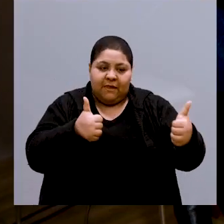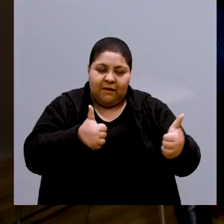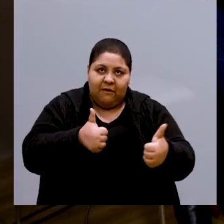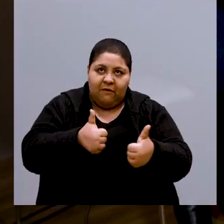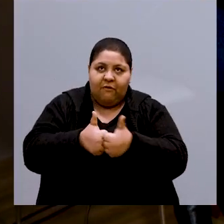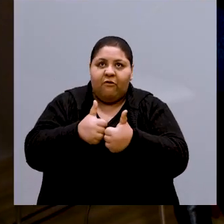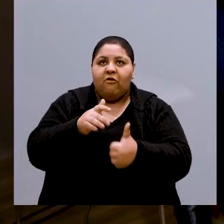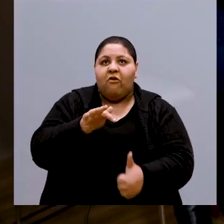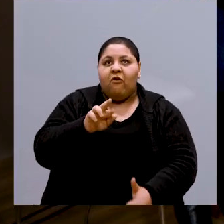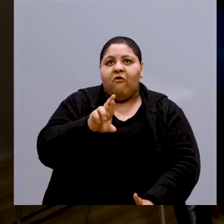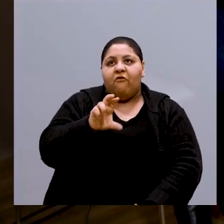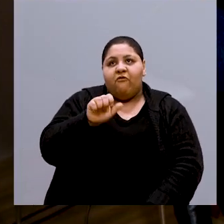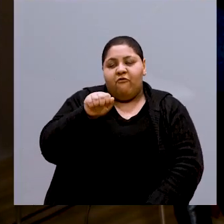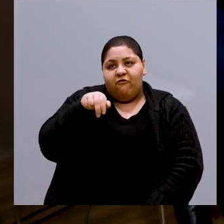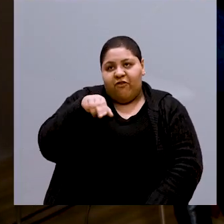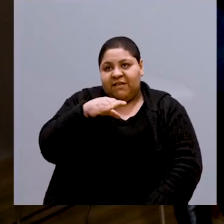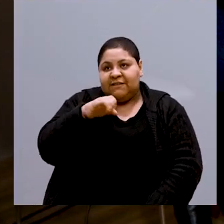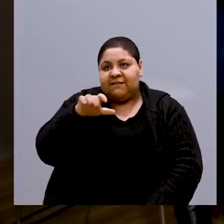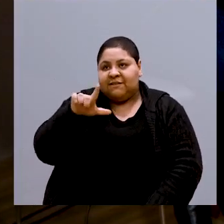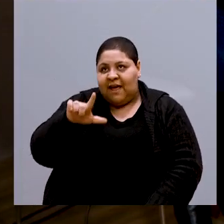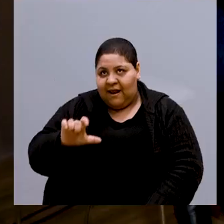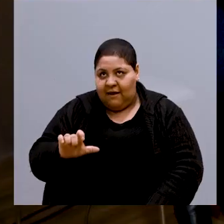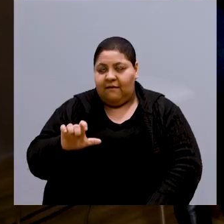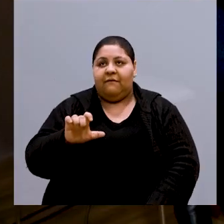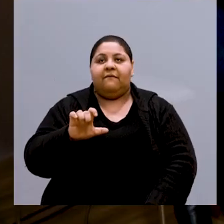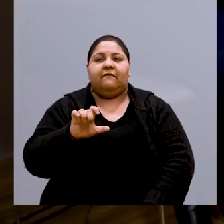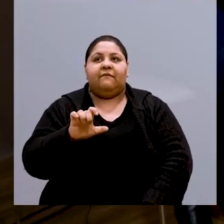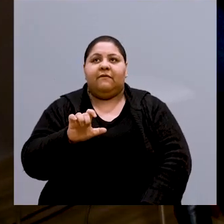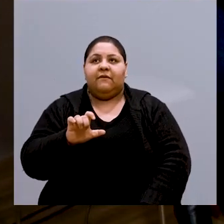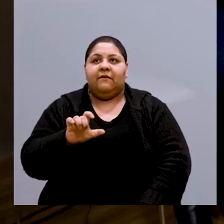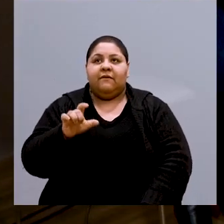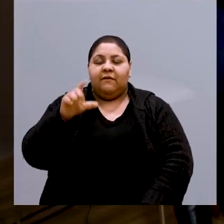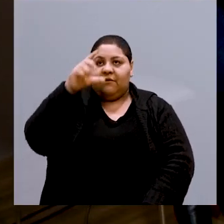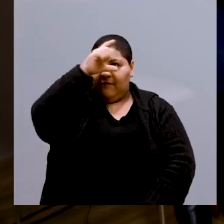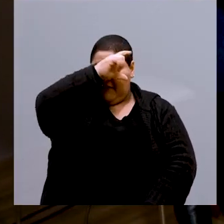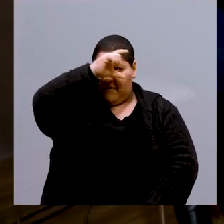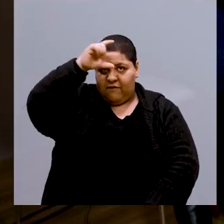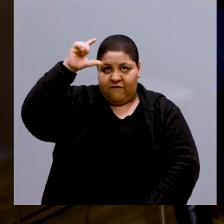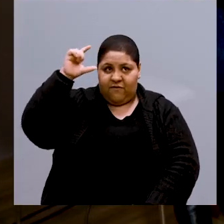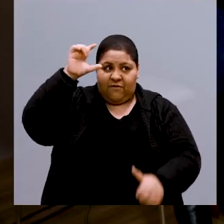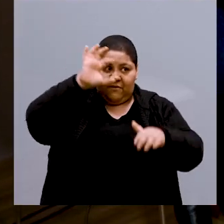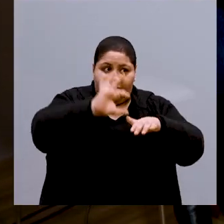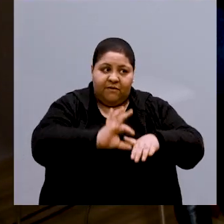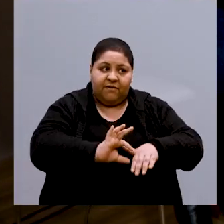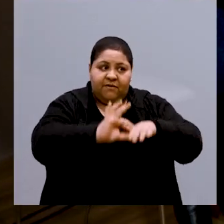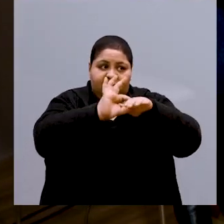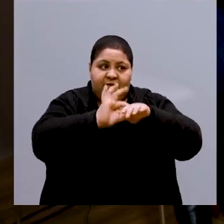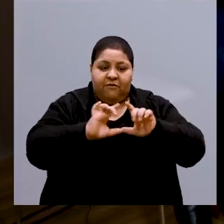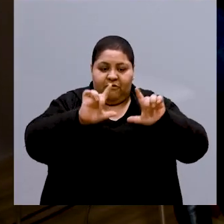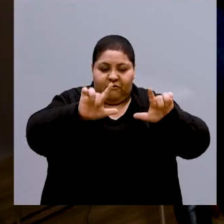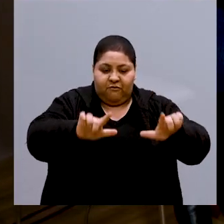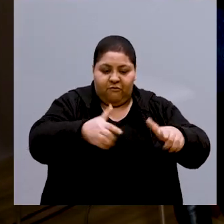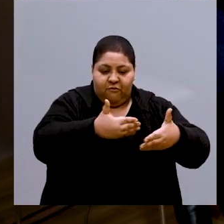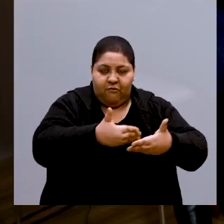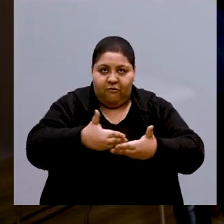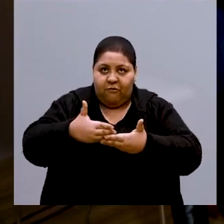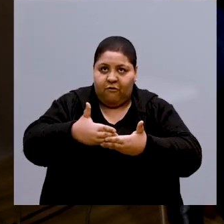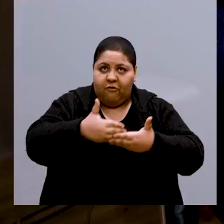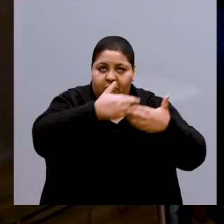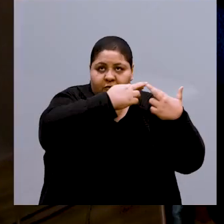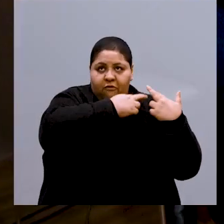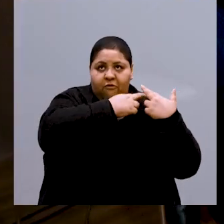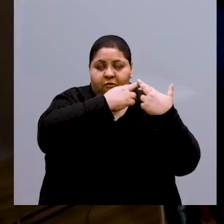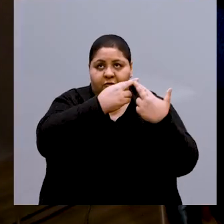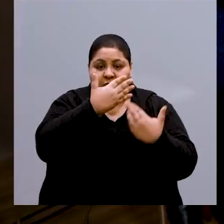dela está a Franciele Heck, que é a enfermeira gestora da maternidade